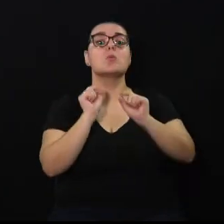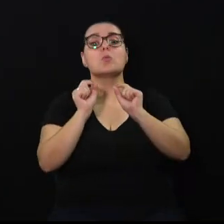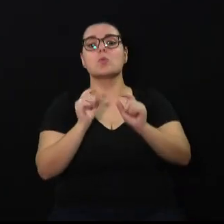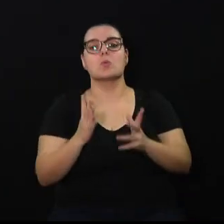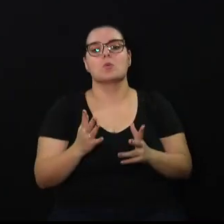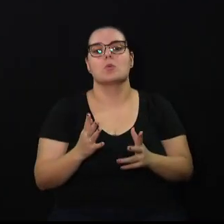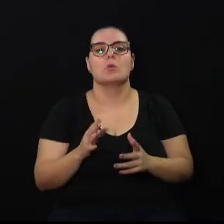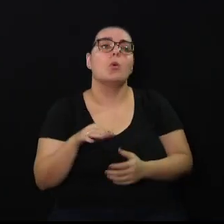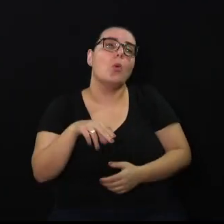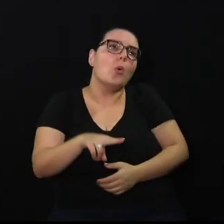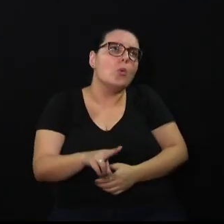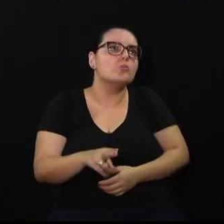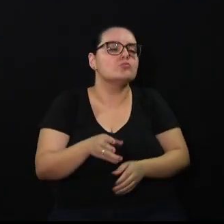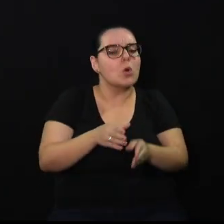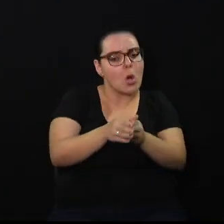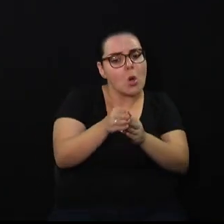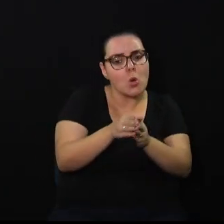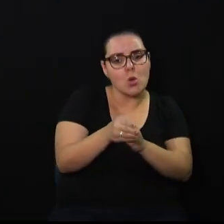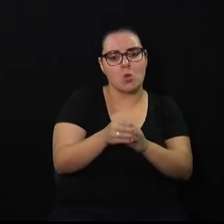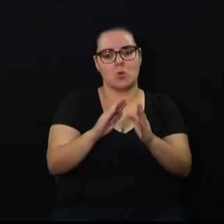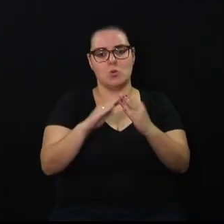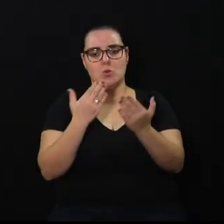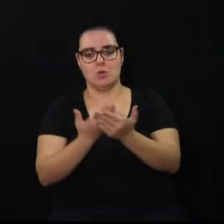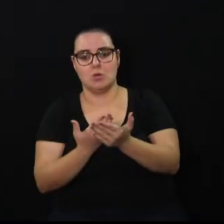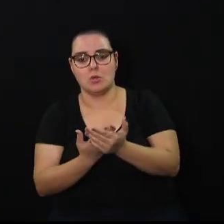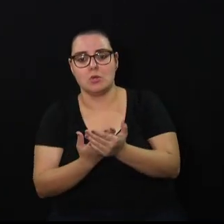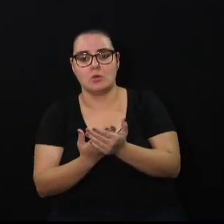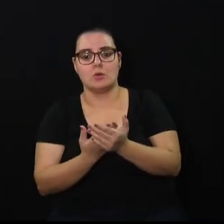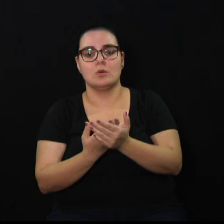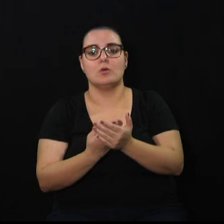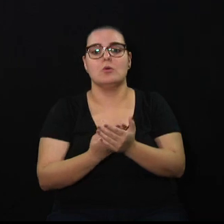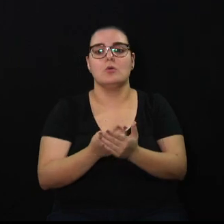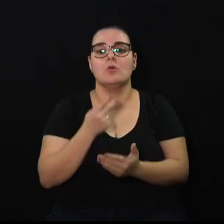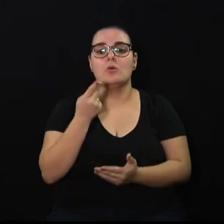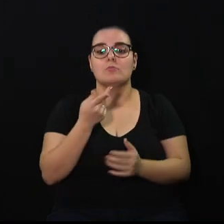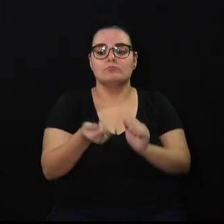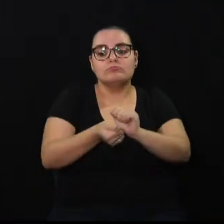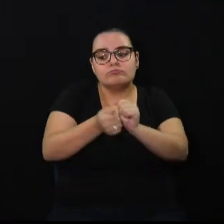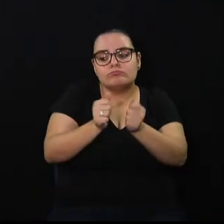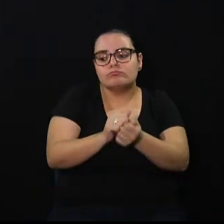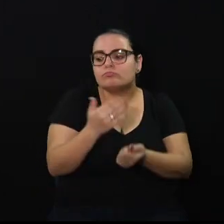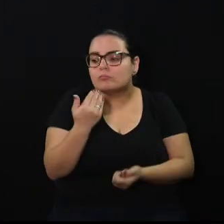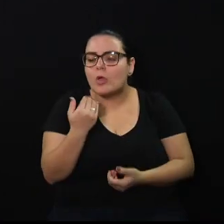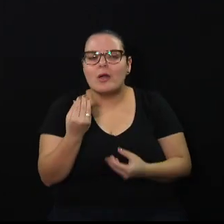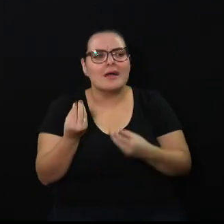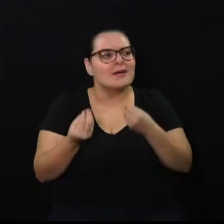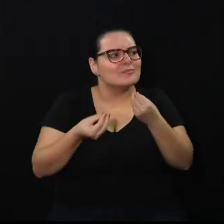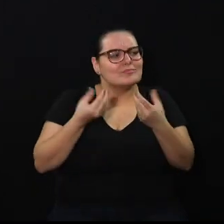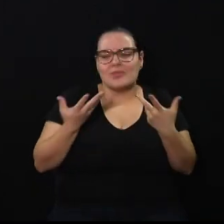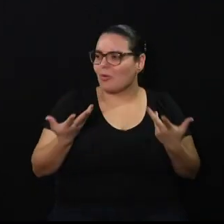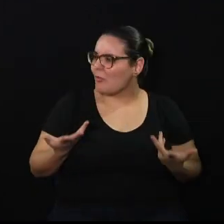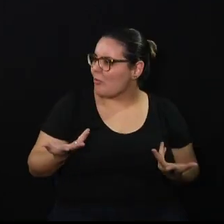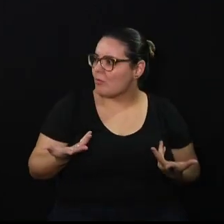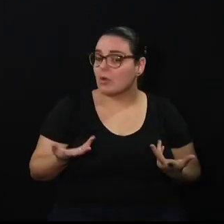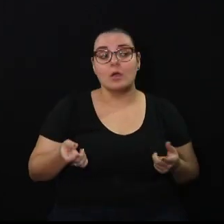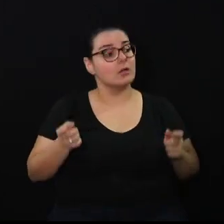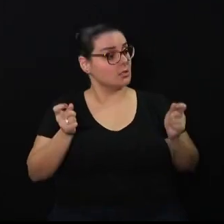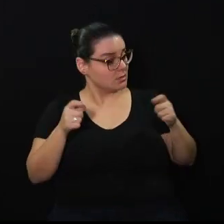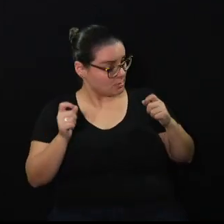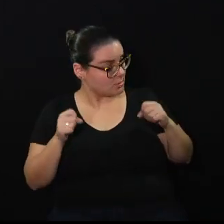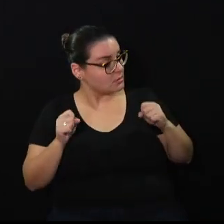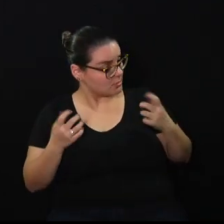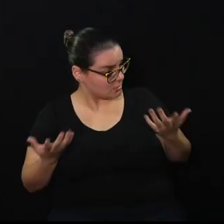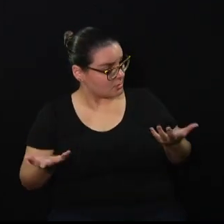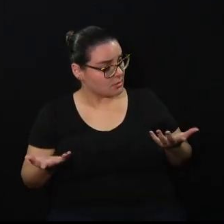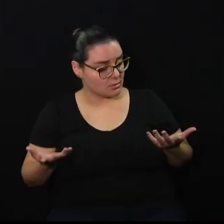mesmo numa orientação de escola diz por exemplo da adaptação de alimentação mas como seria isso sim porque uma criança que